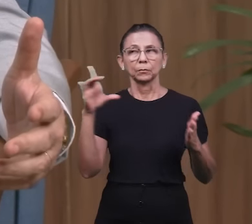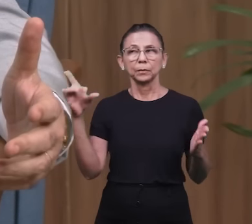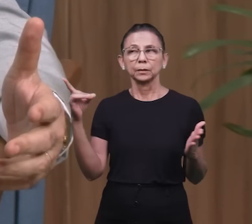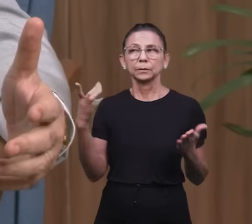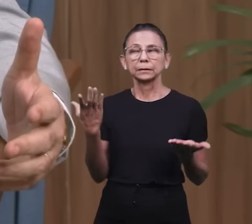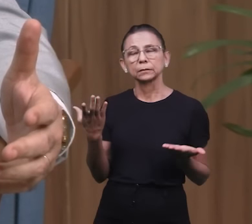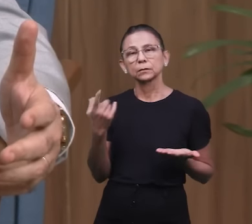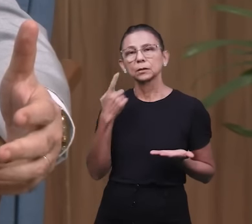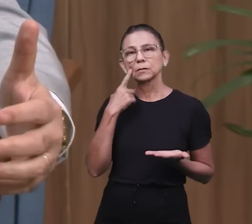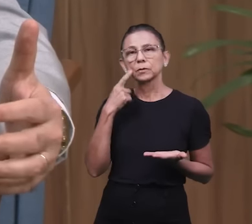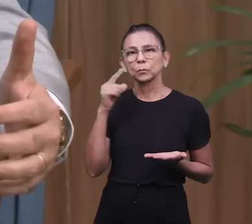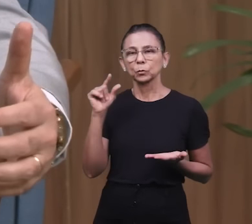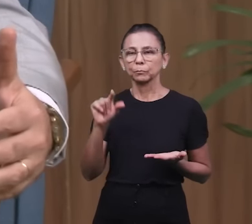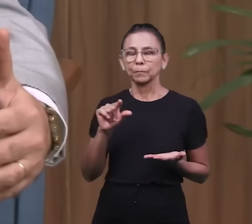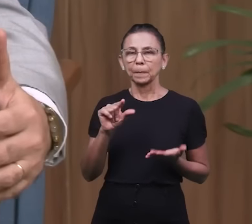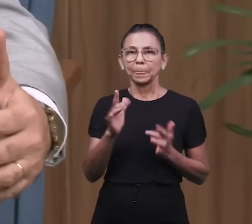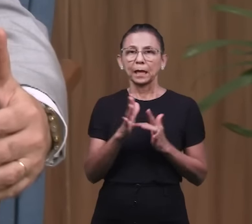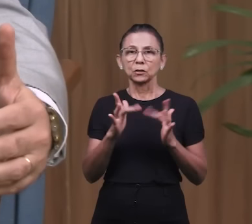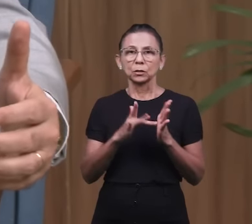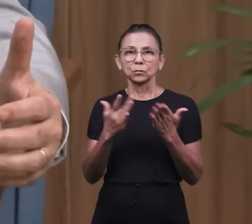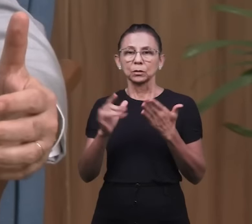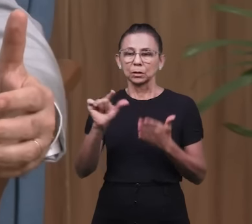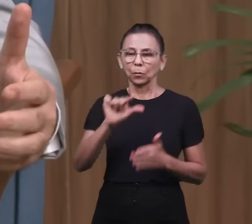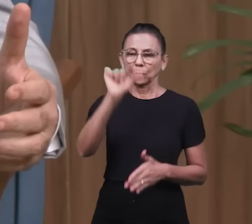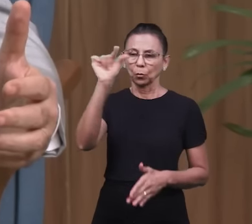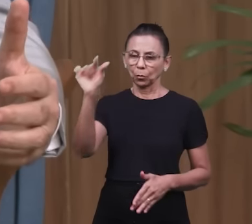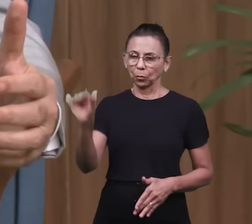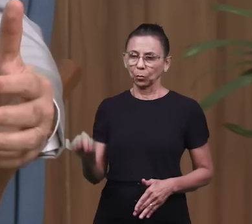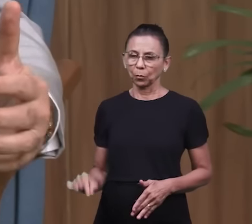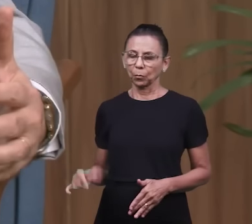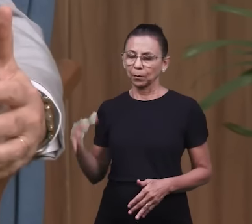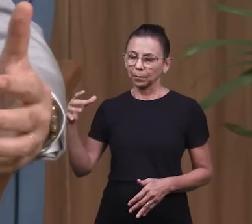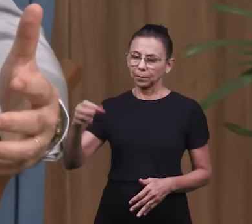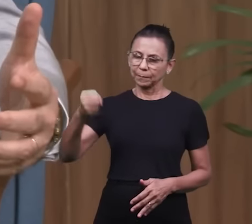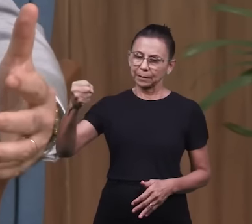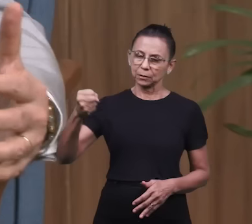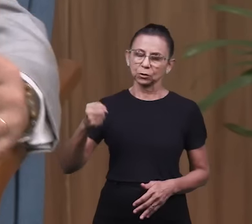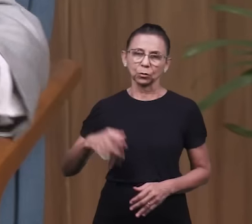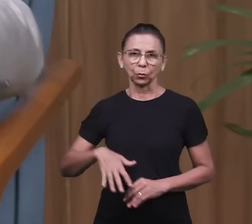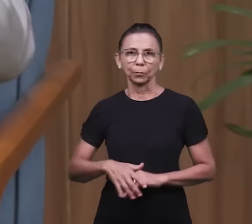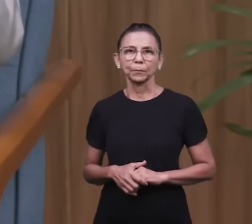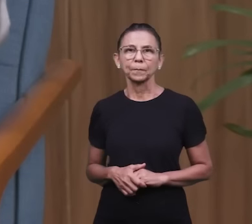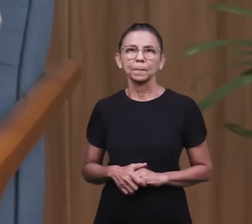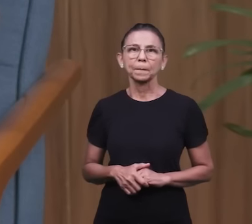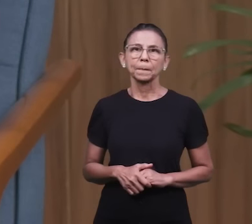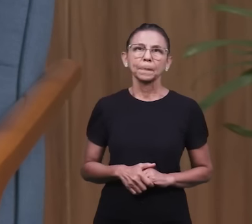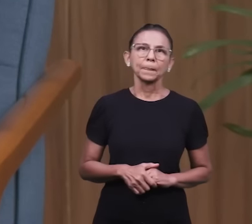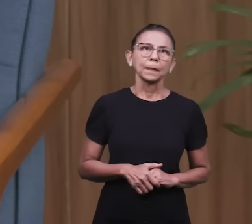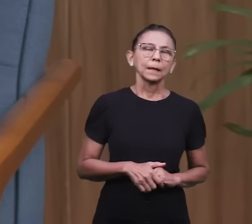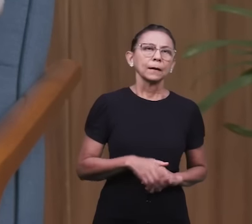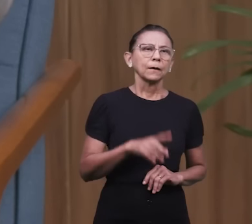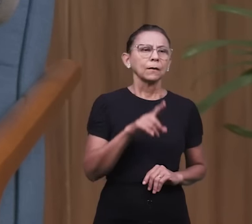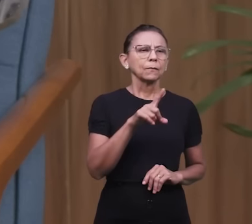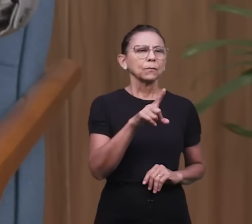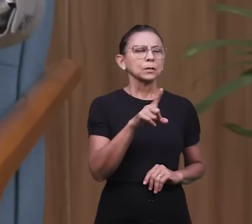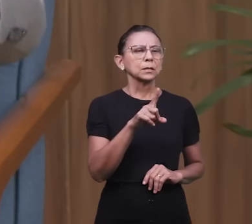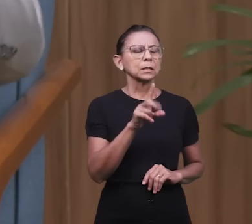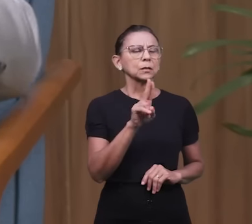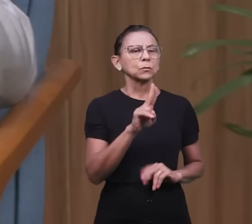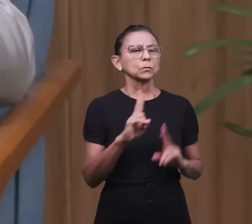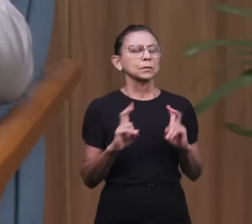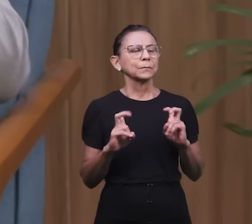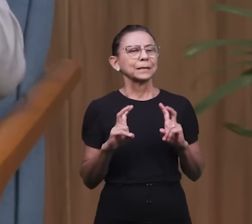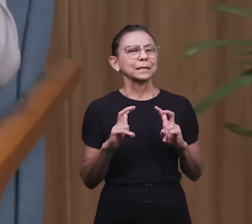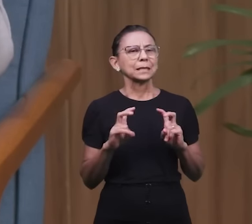do rebanho e você usou Wallace agora a expressão a doutrina defende nós podemos dizer que a doutrina estabelece